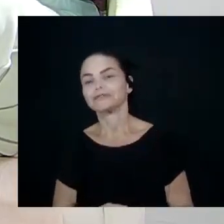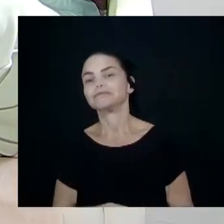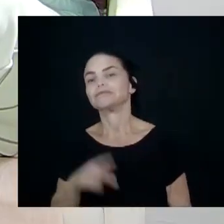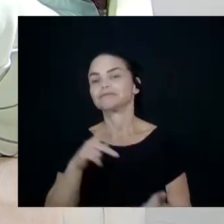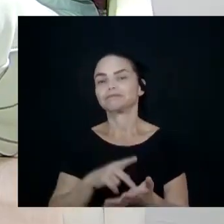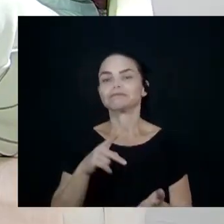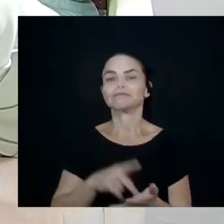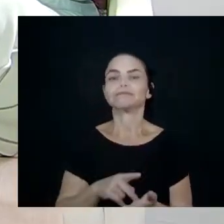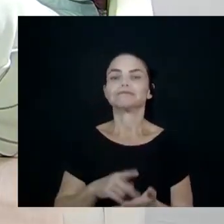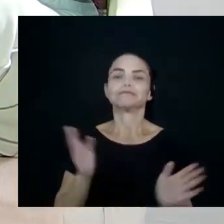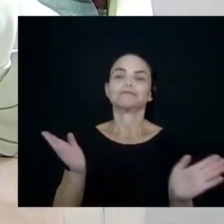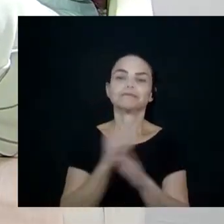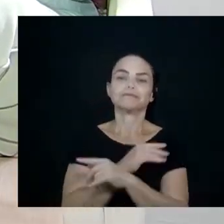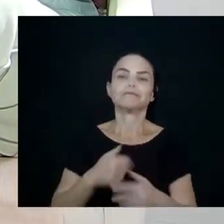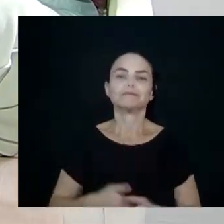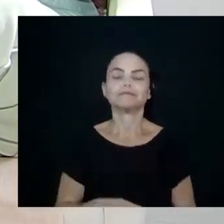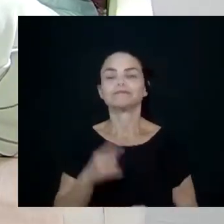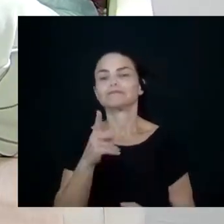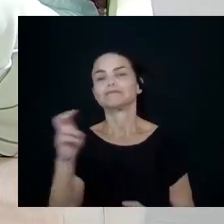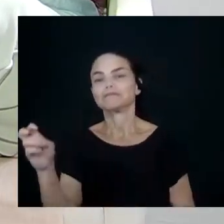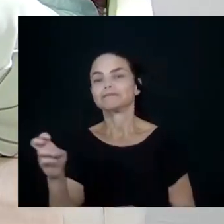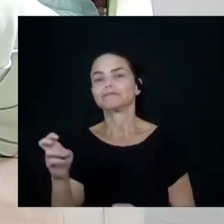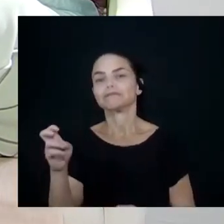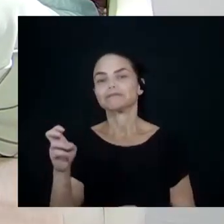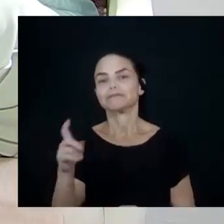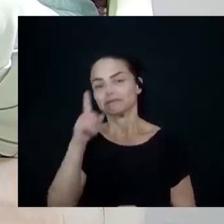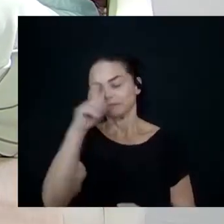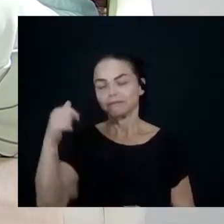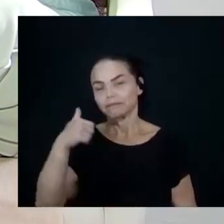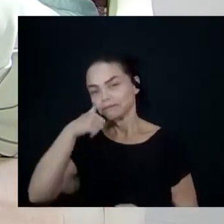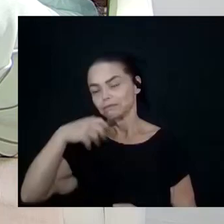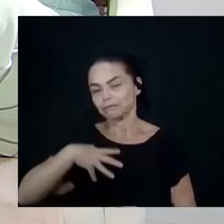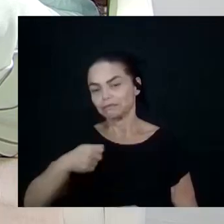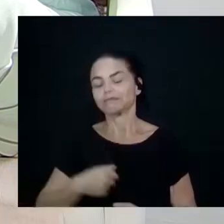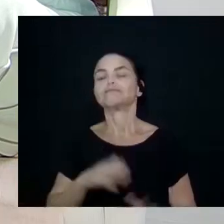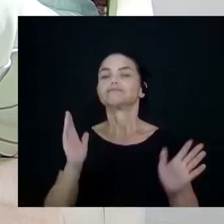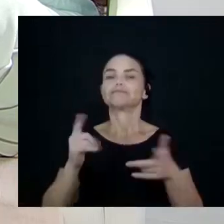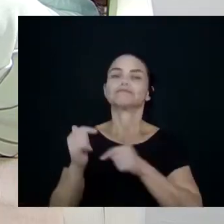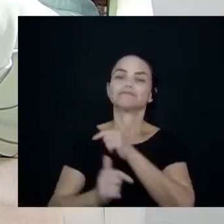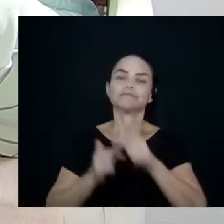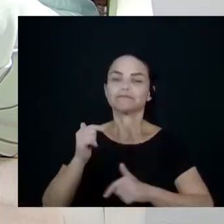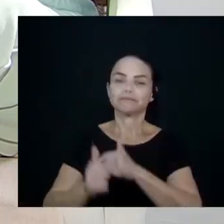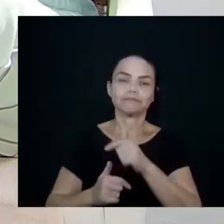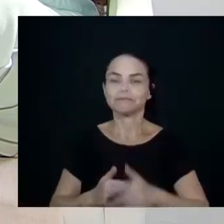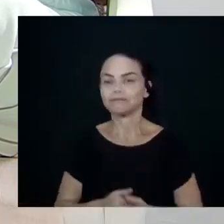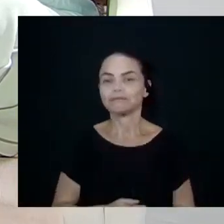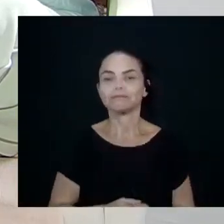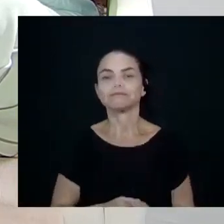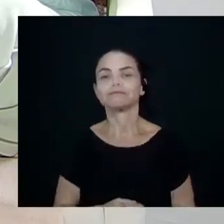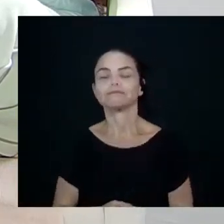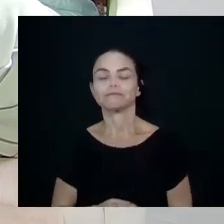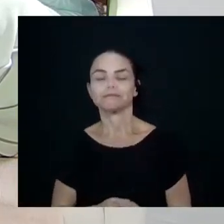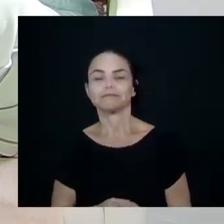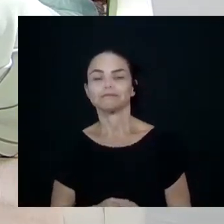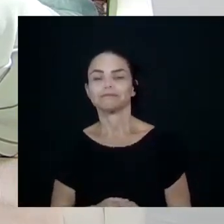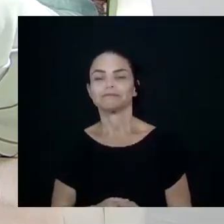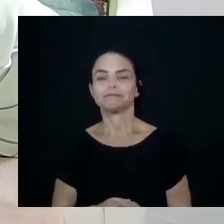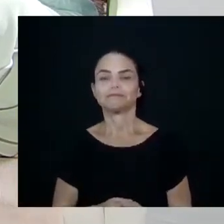na verdade, foi exatamente o contrário. Com 15 dias da minha filhinha, eu estava trabalhando. né?